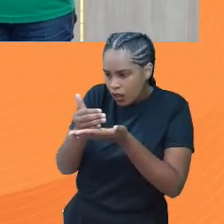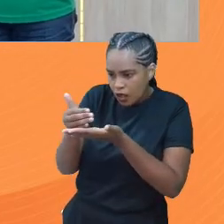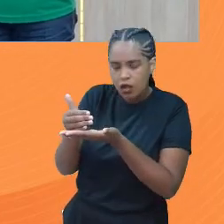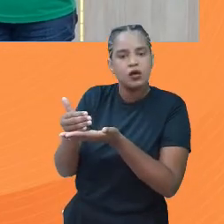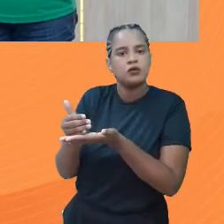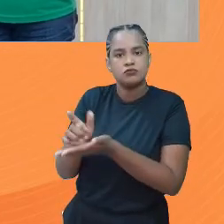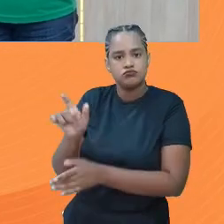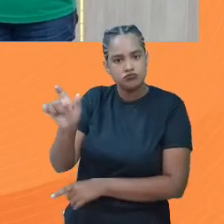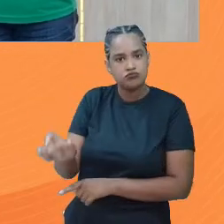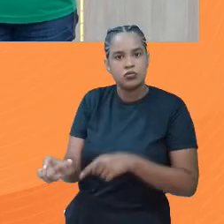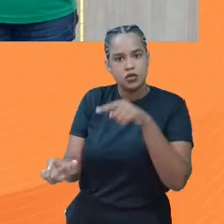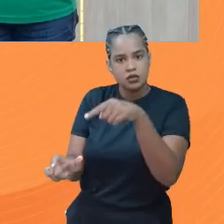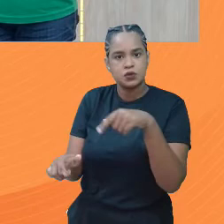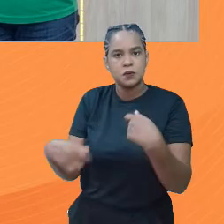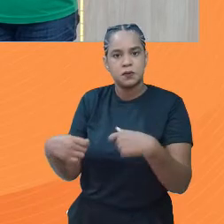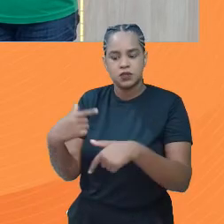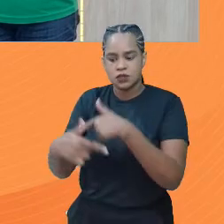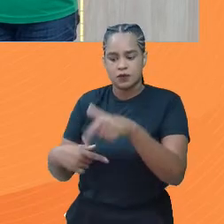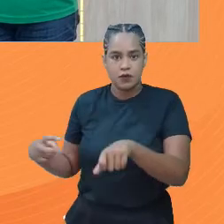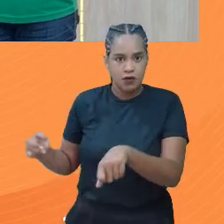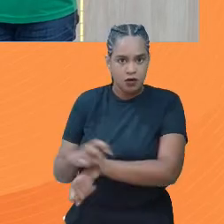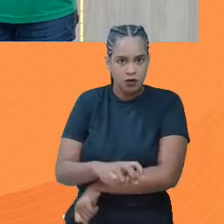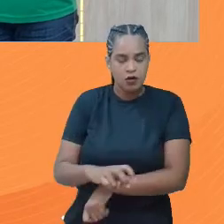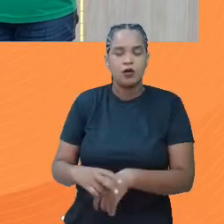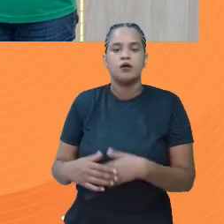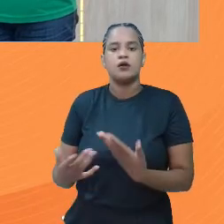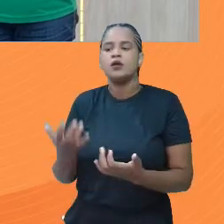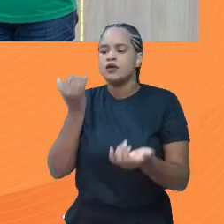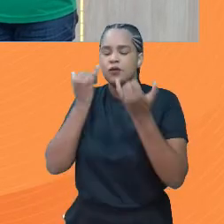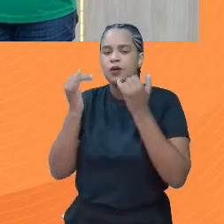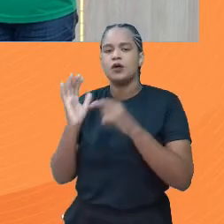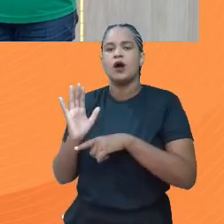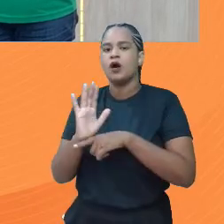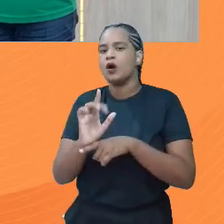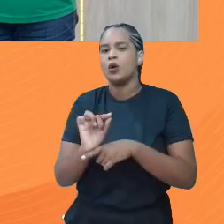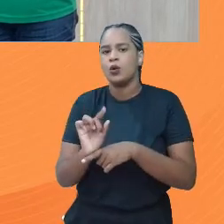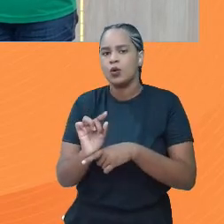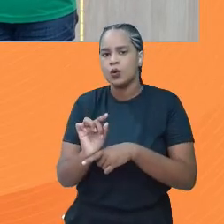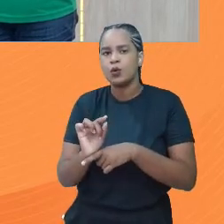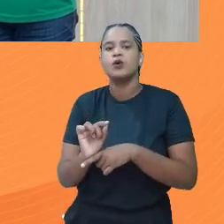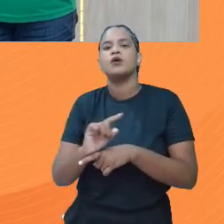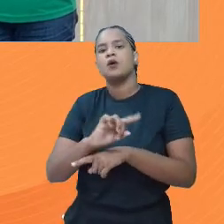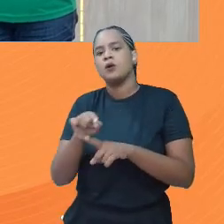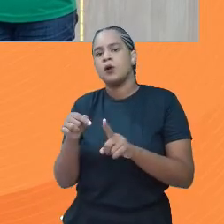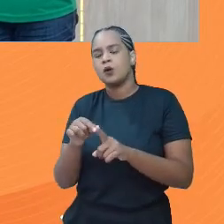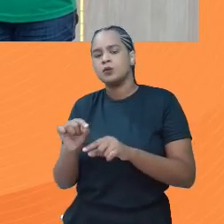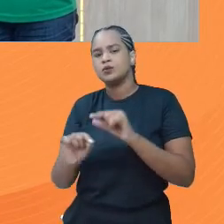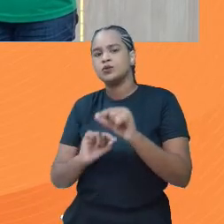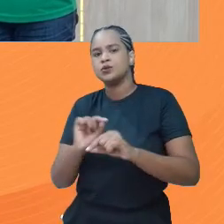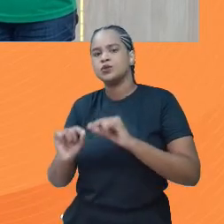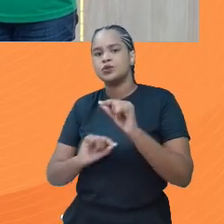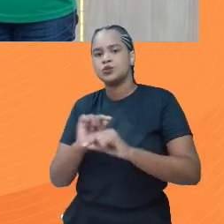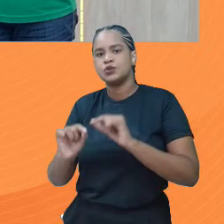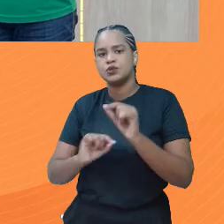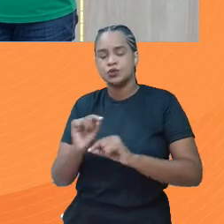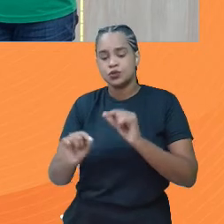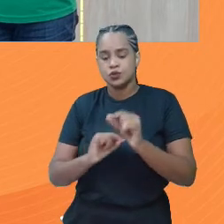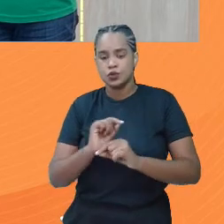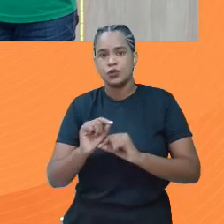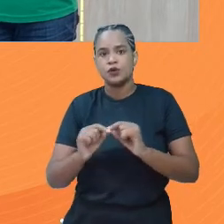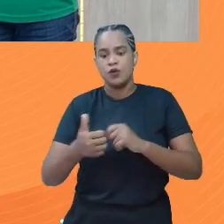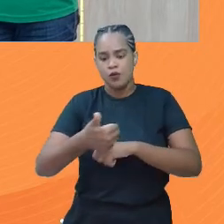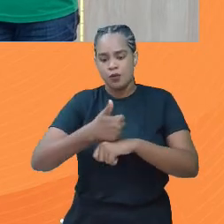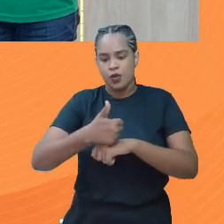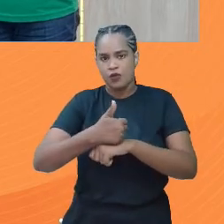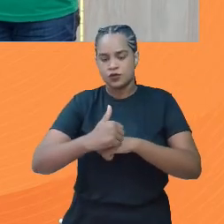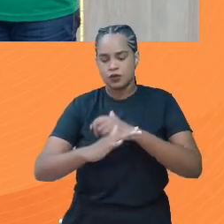daquele entrevistado, daquele candidato, informações que ajudarão, não é, na composição do quadro de profissionais